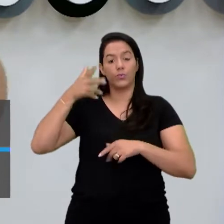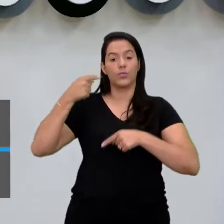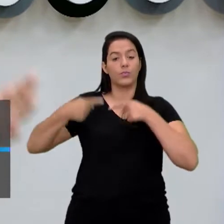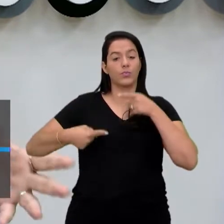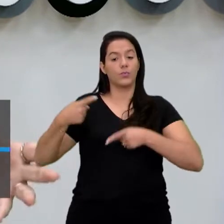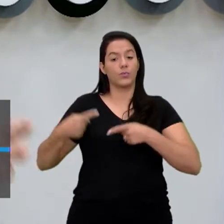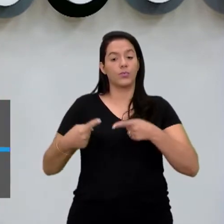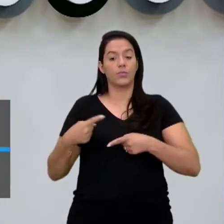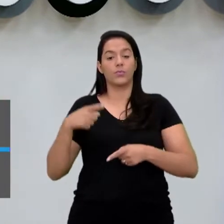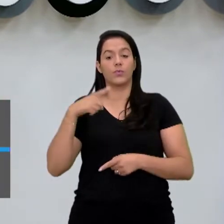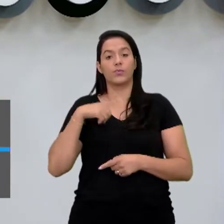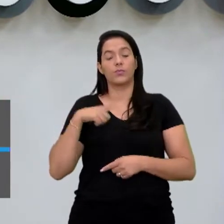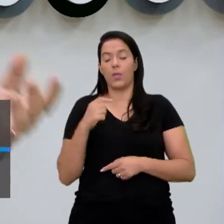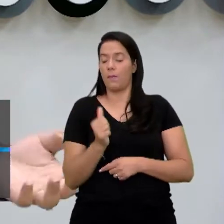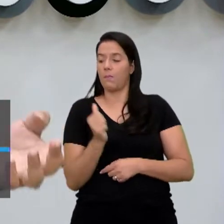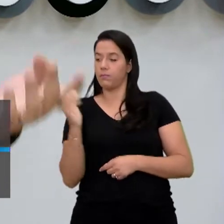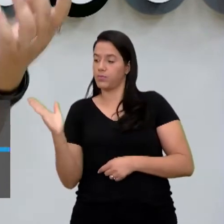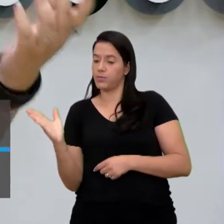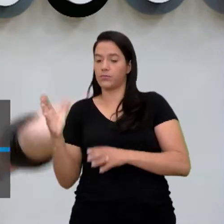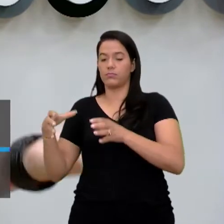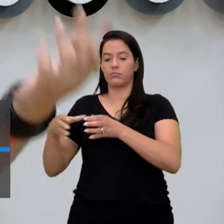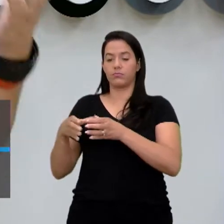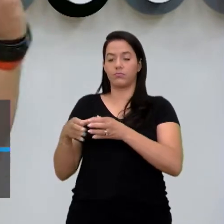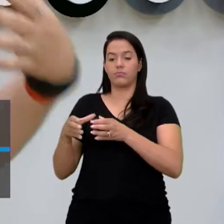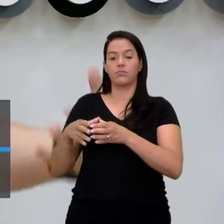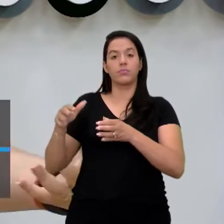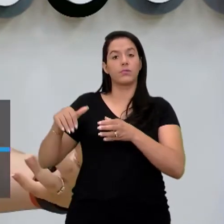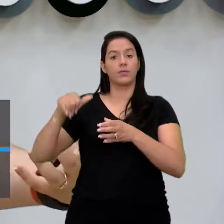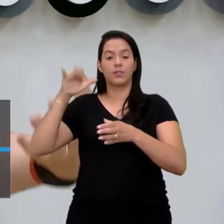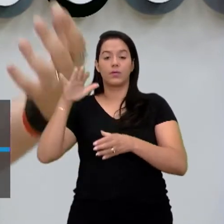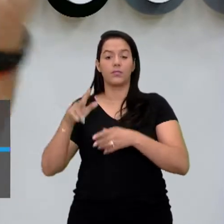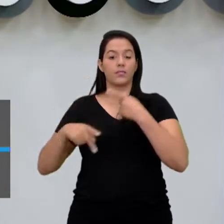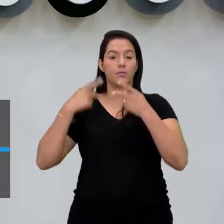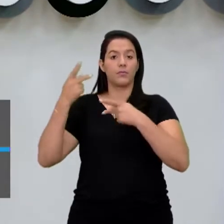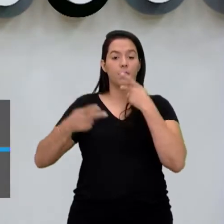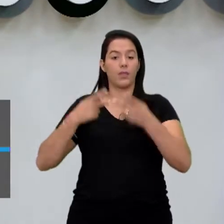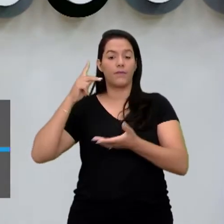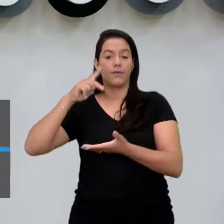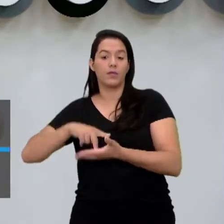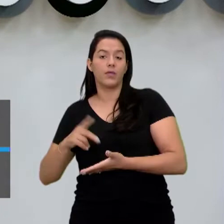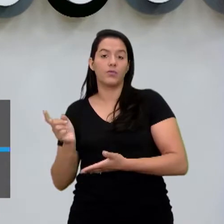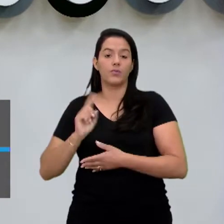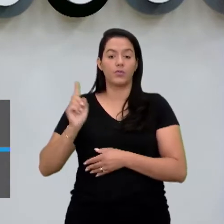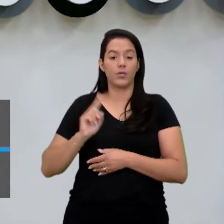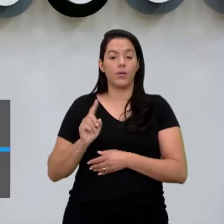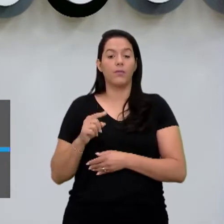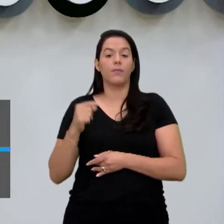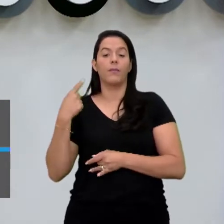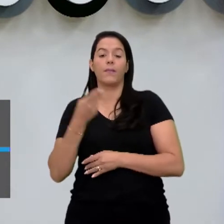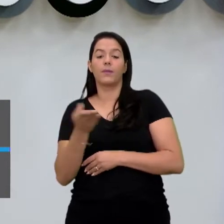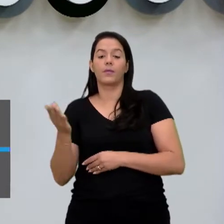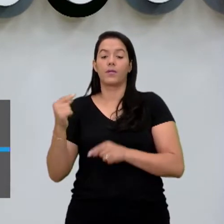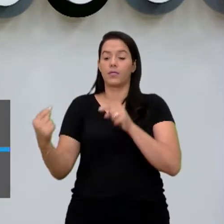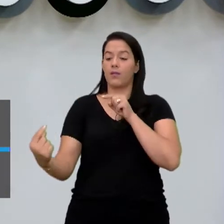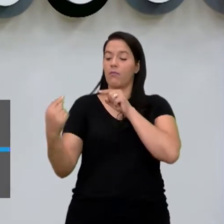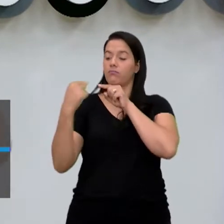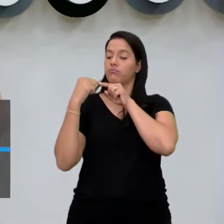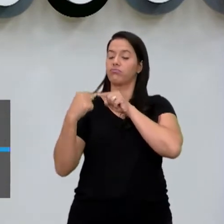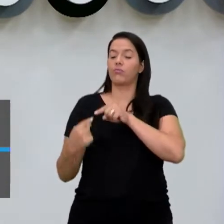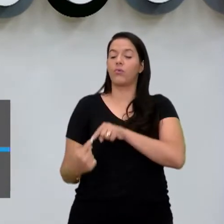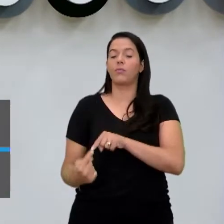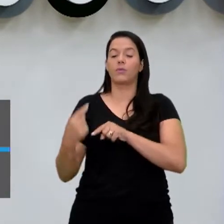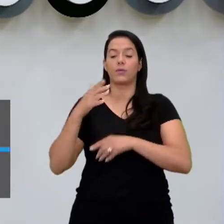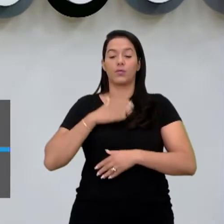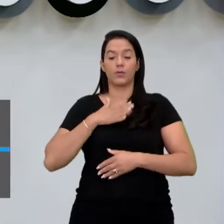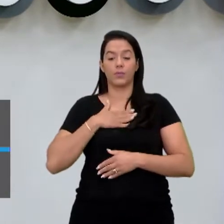se eu sou de esquerda, qualquer discurso de esquerda, seja real ou uma falácia, eu vou comprar por causa que ele tem a ver com as minhas posições políticas.